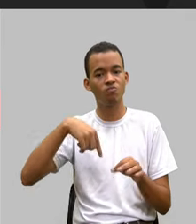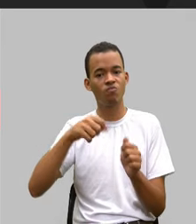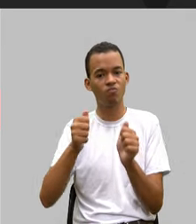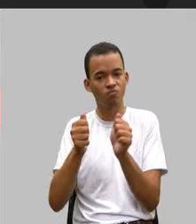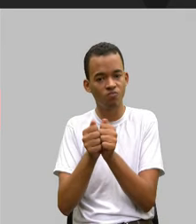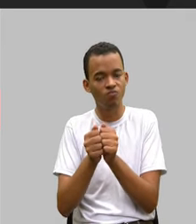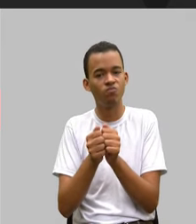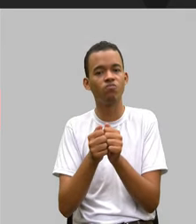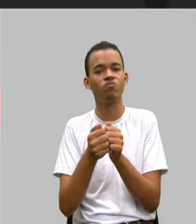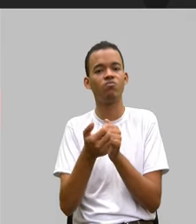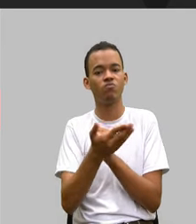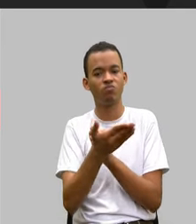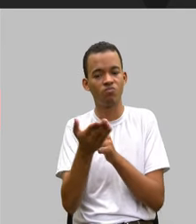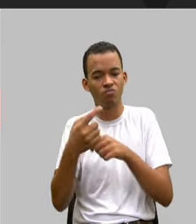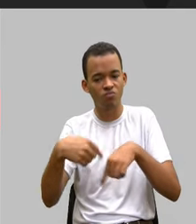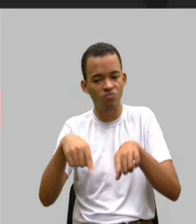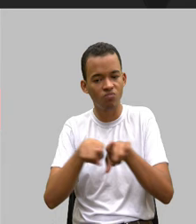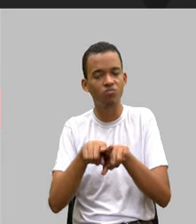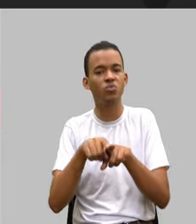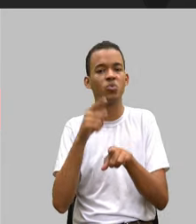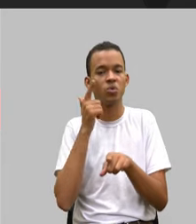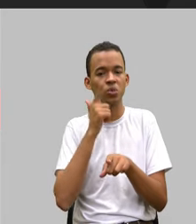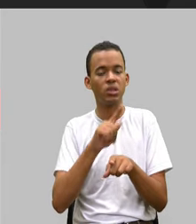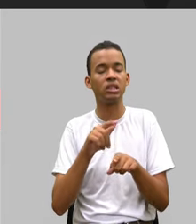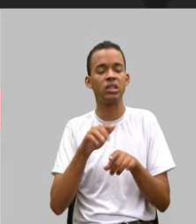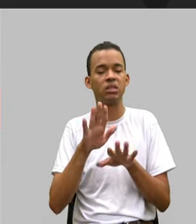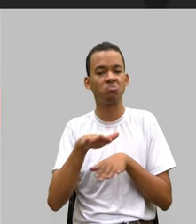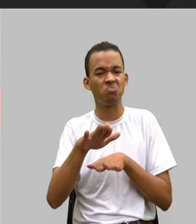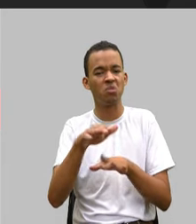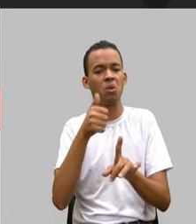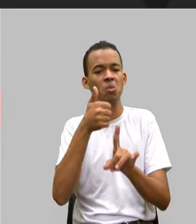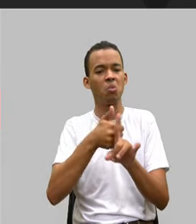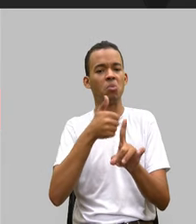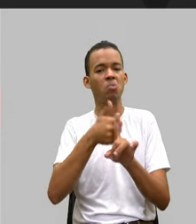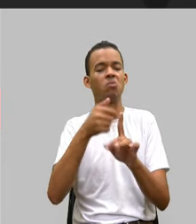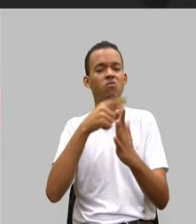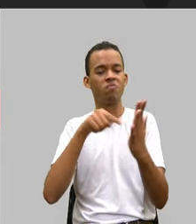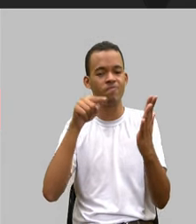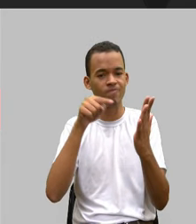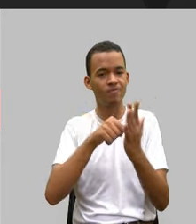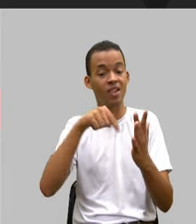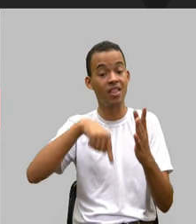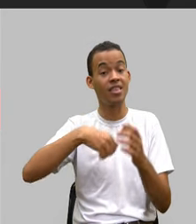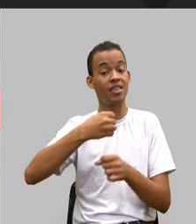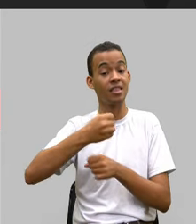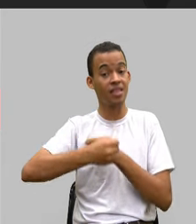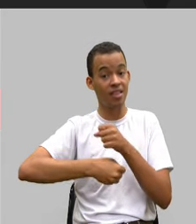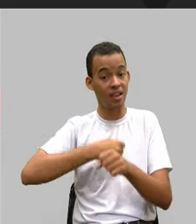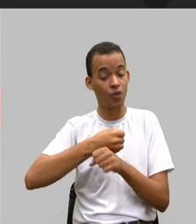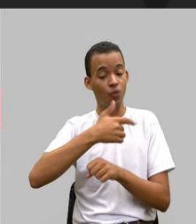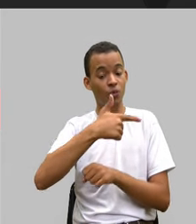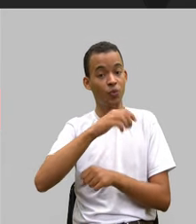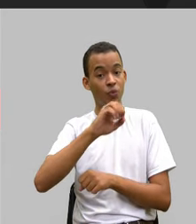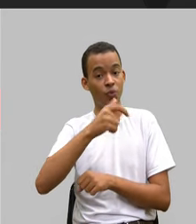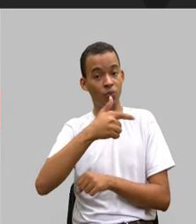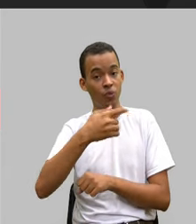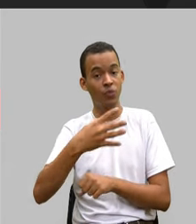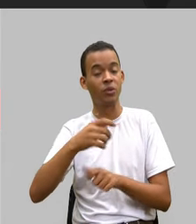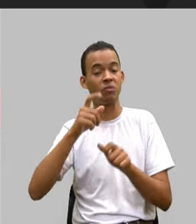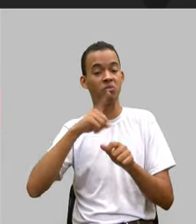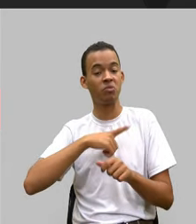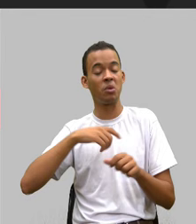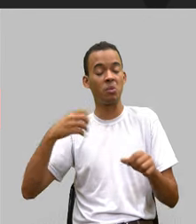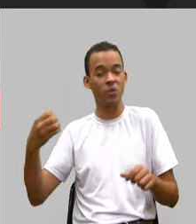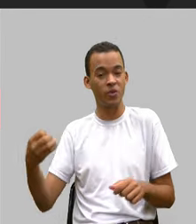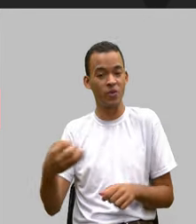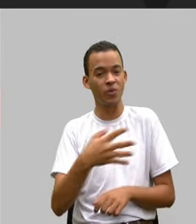alcançar o nosso objetivo eu acredito que esse ano ainda aí a gente vai ter uma virada eu me coloco à disposição vou seguir aqui acompanhando